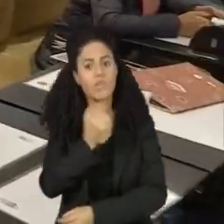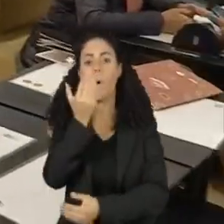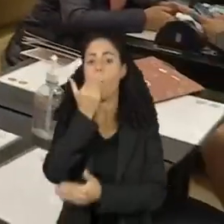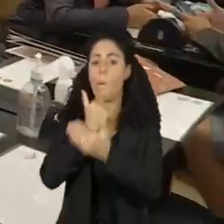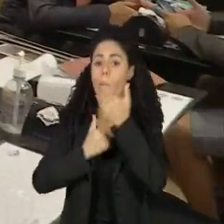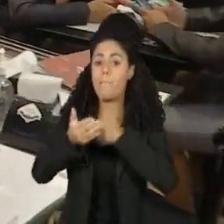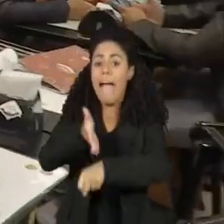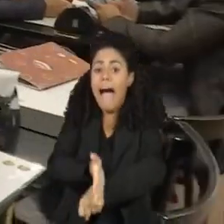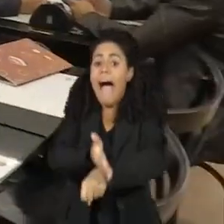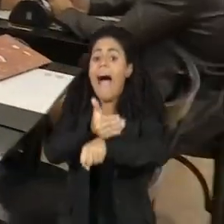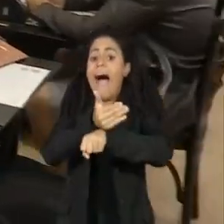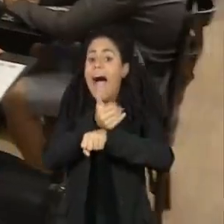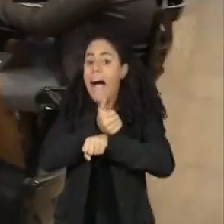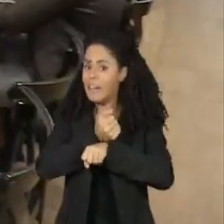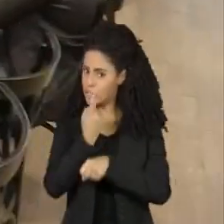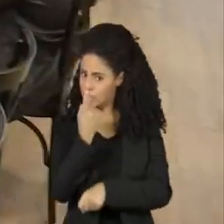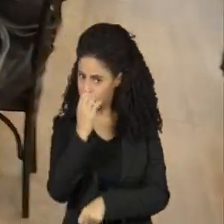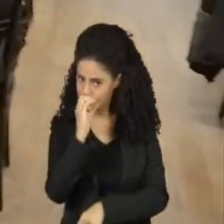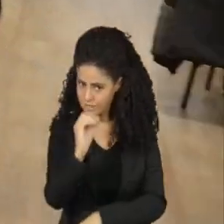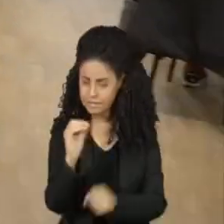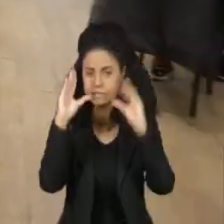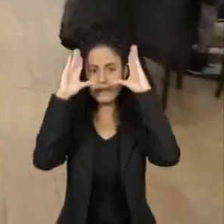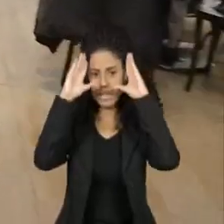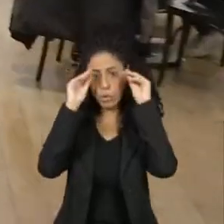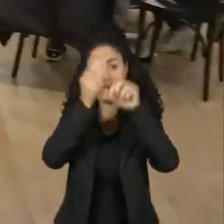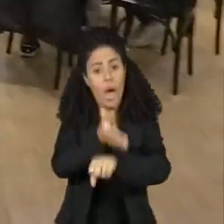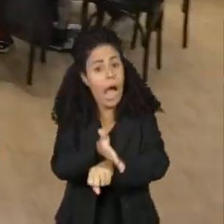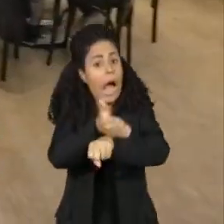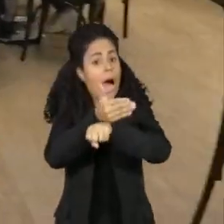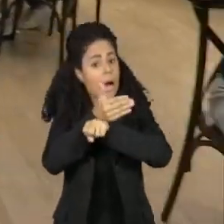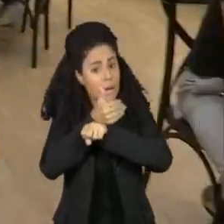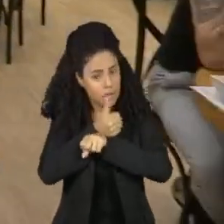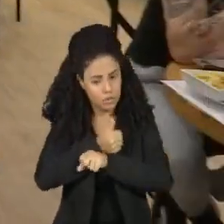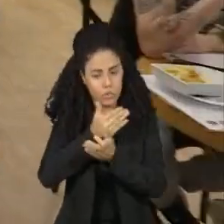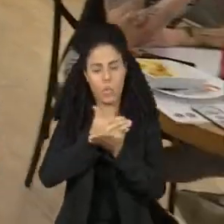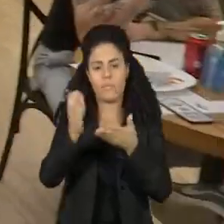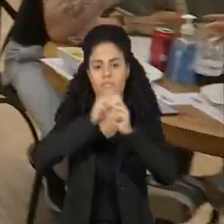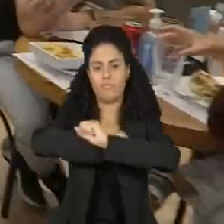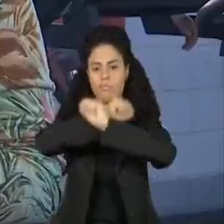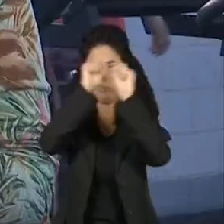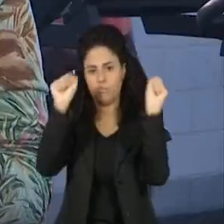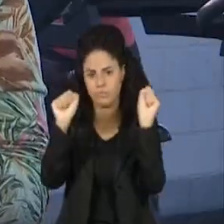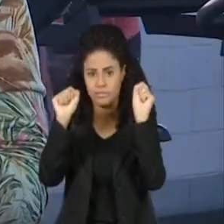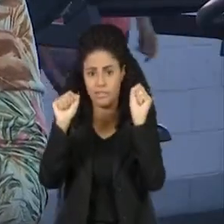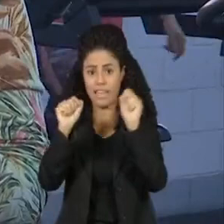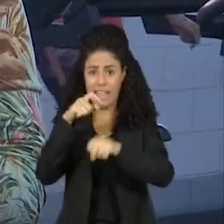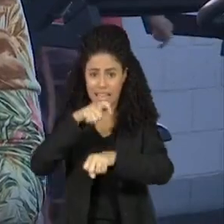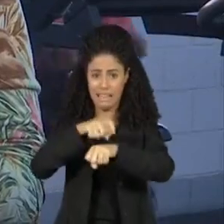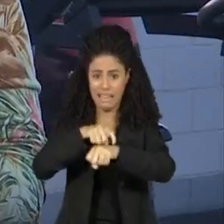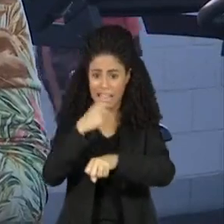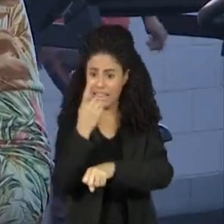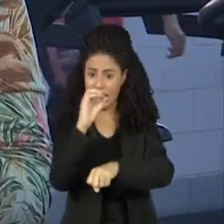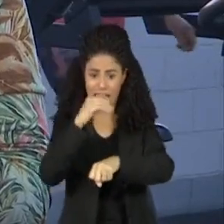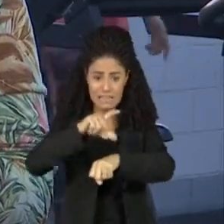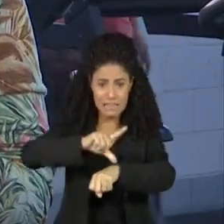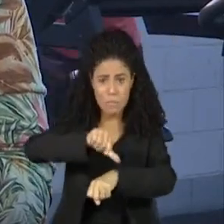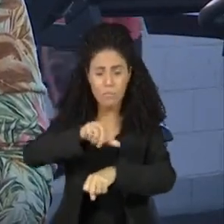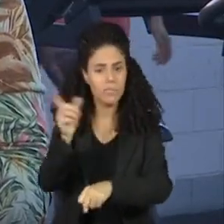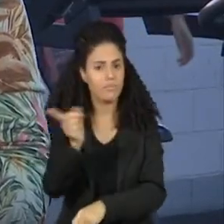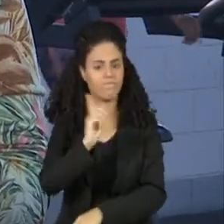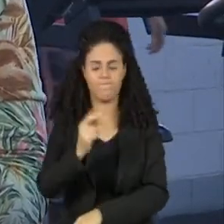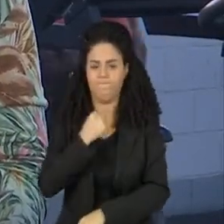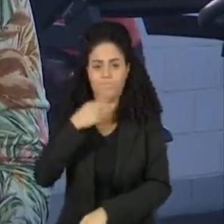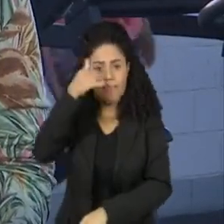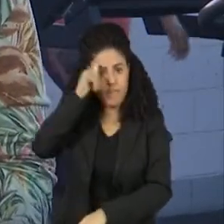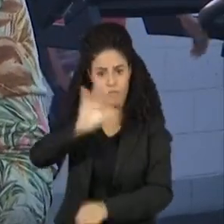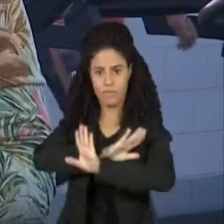alimentação, faça as nossas refeições no início do dia e não tão tarde da noite. O estudo levou em conta outros